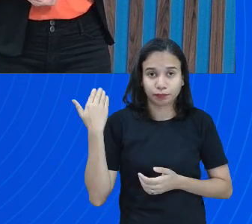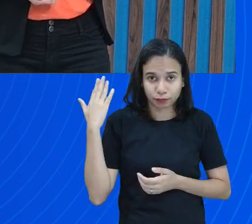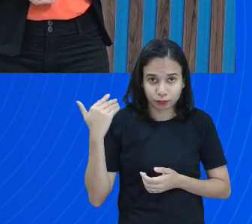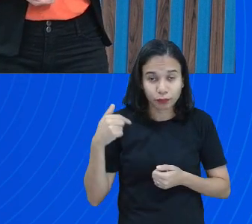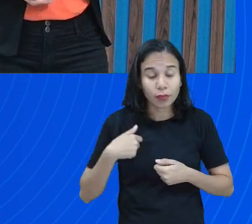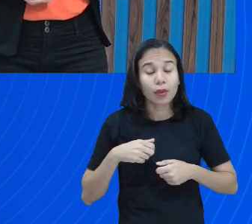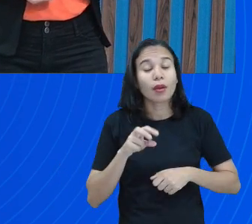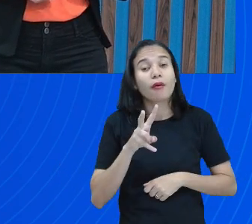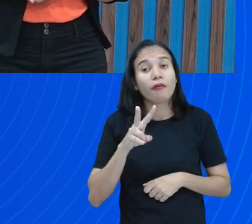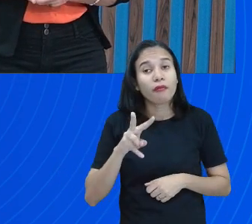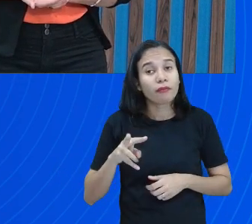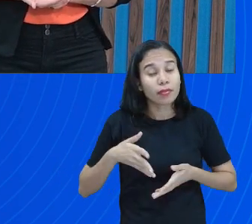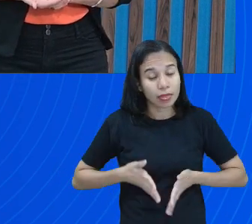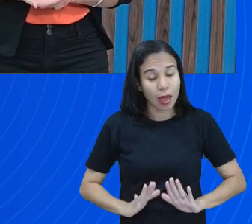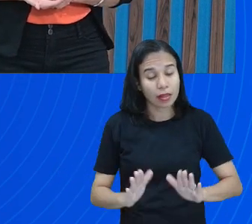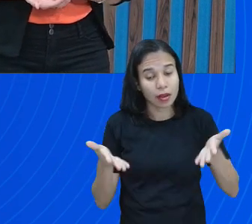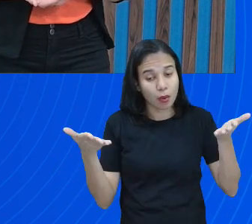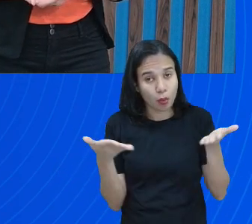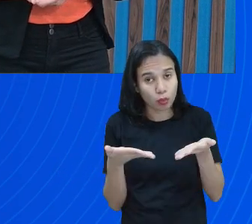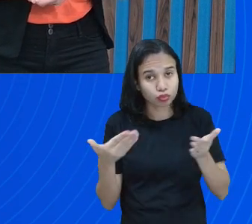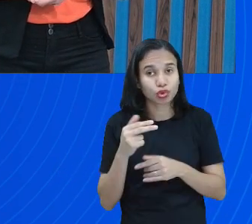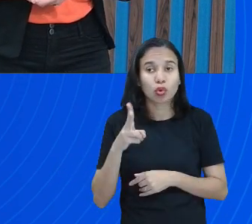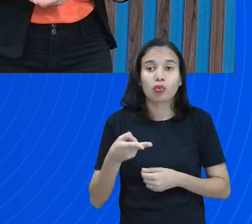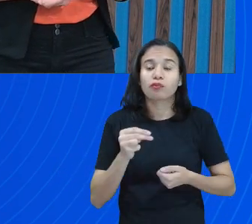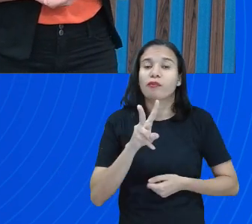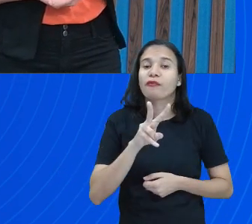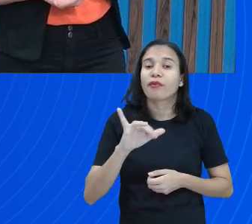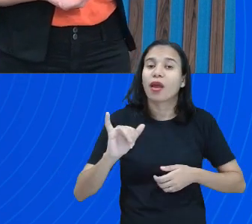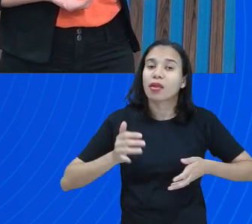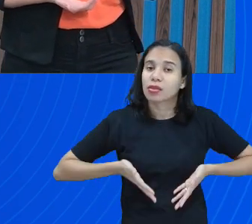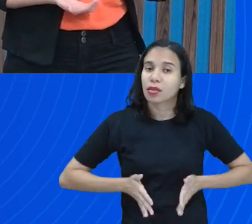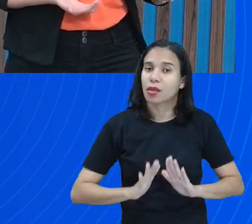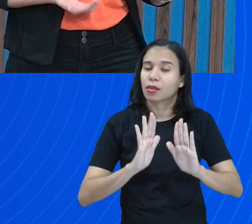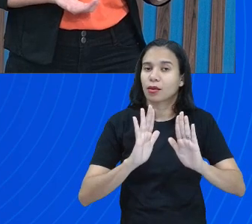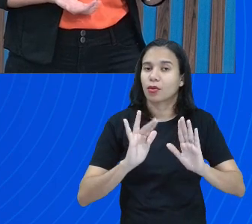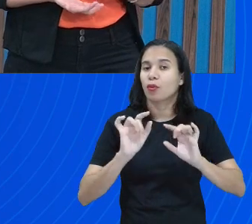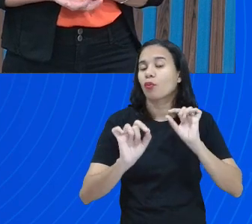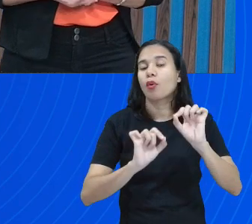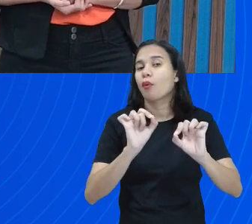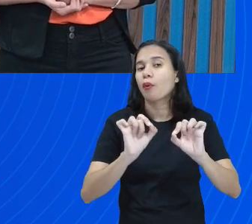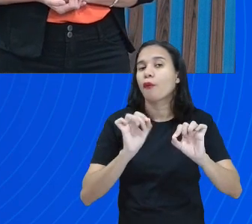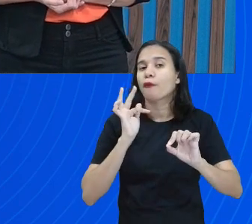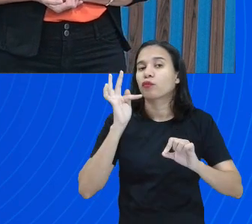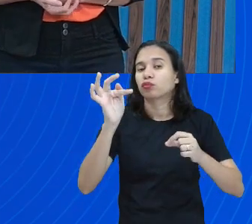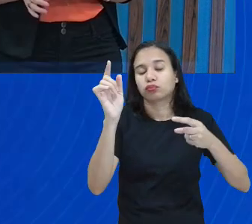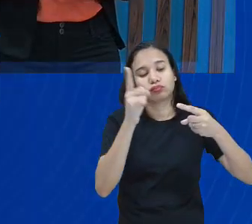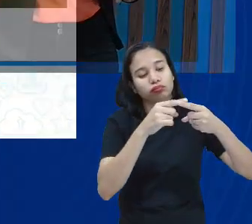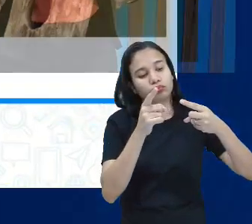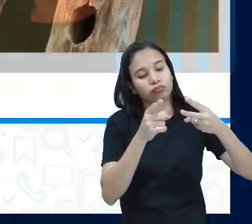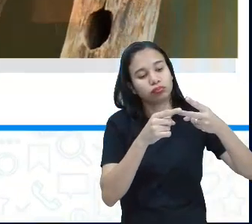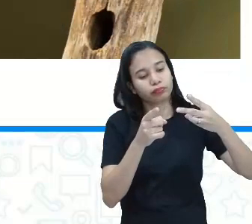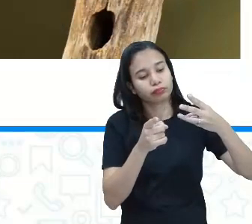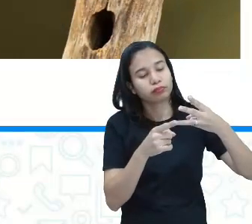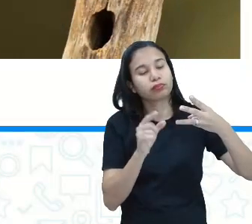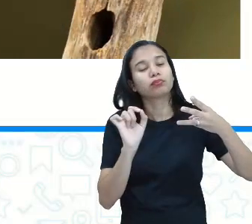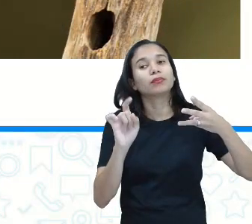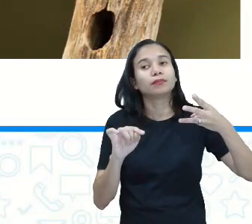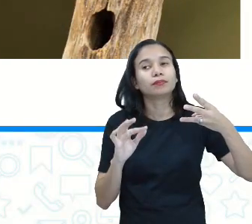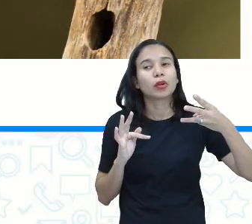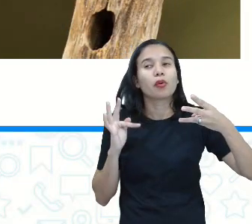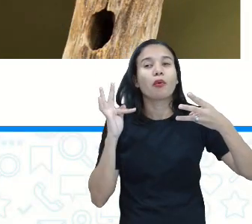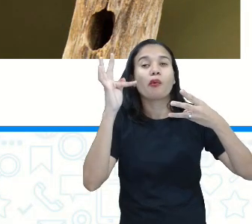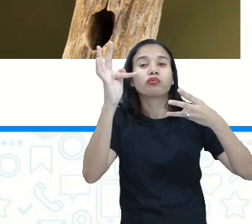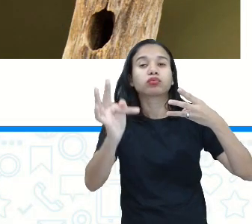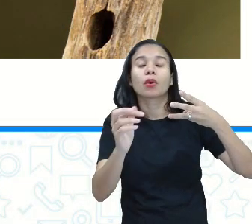o pardalzinho nasce ou o pardalzinho nascerá? E aí? No futuro, alguma coisa que ainda